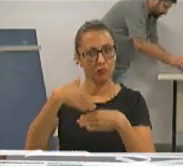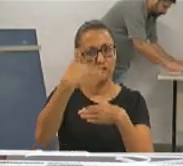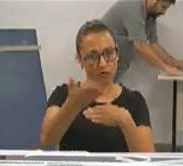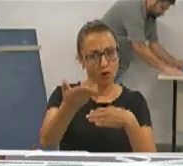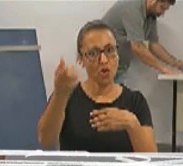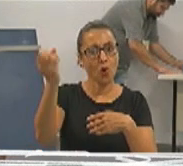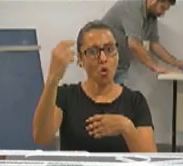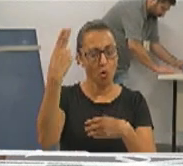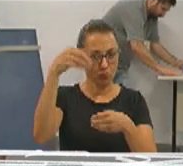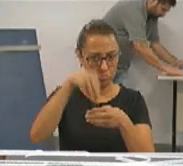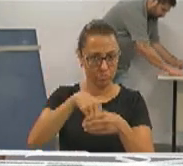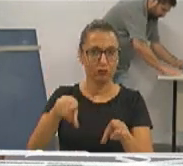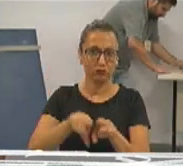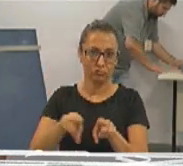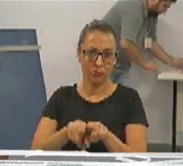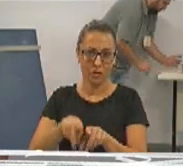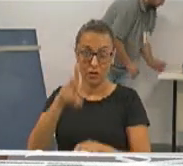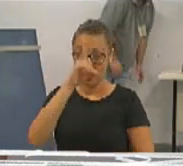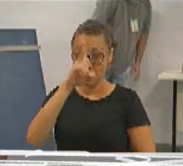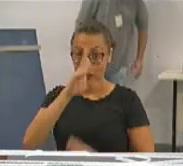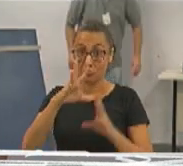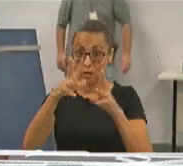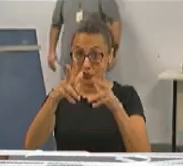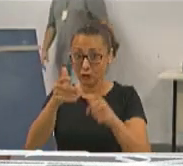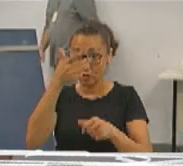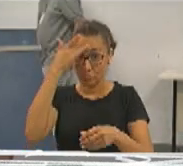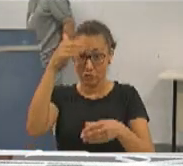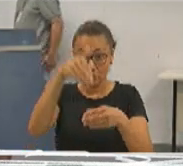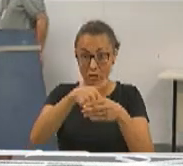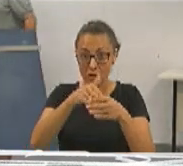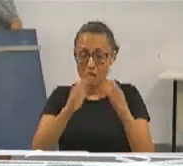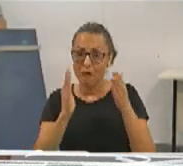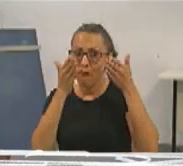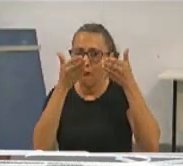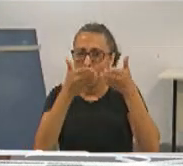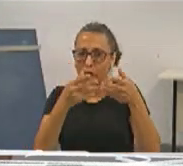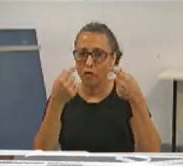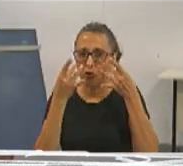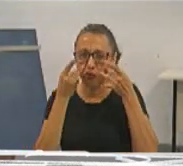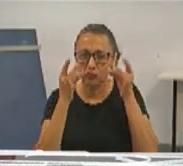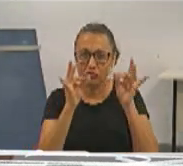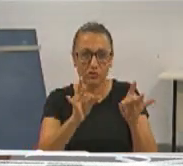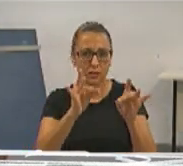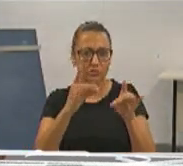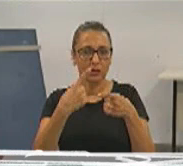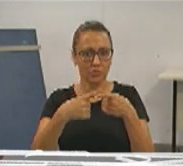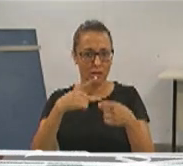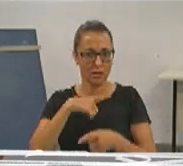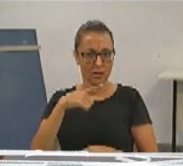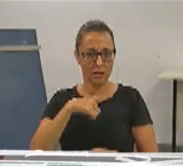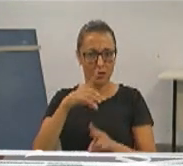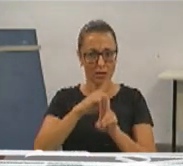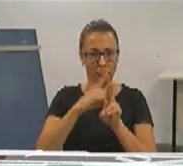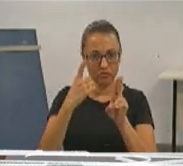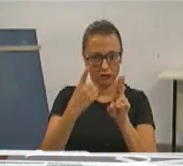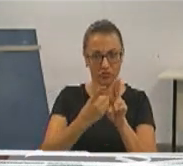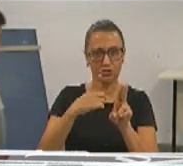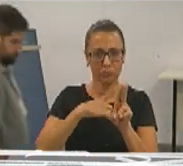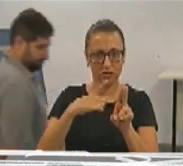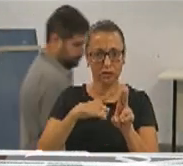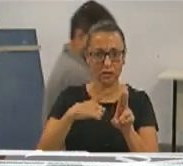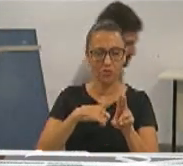Lembramos a todos os candidatos para manter o foco nas propostas do debate, a saber, função social da UFGD,